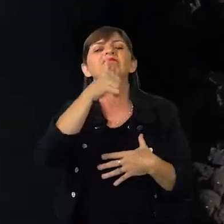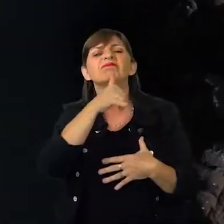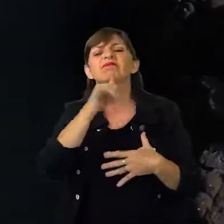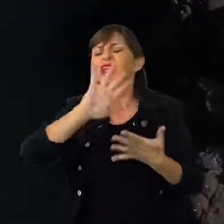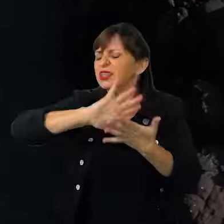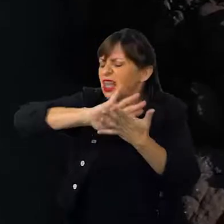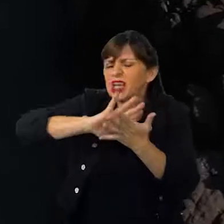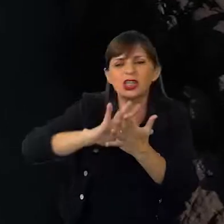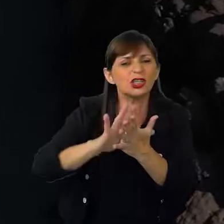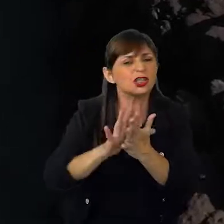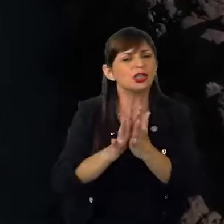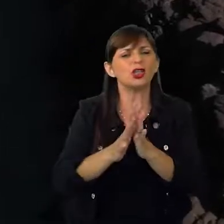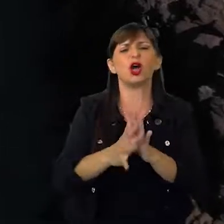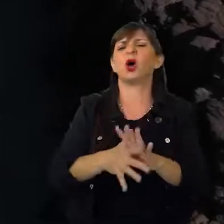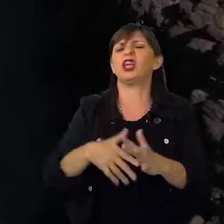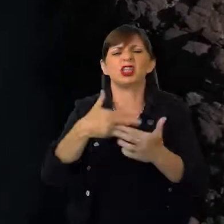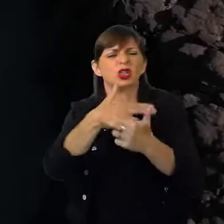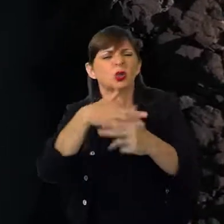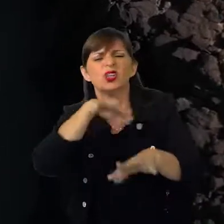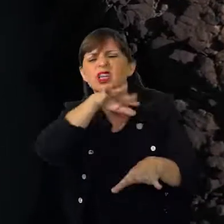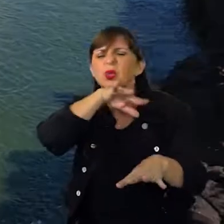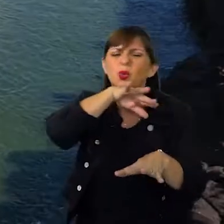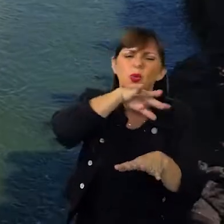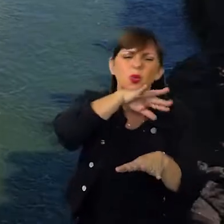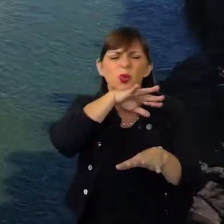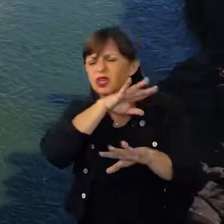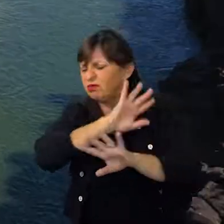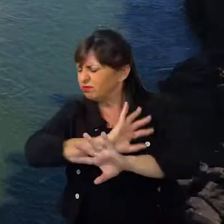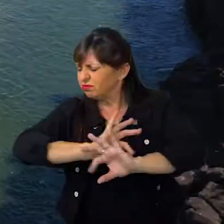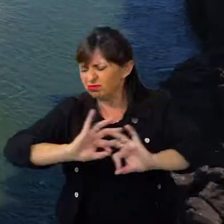meus lamentos